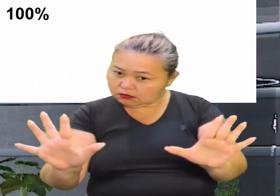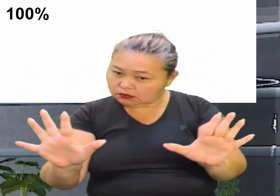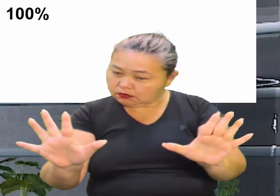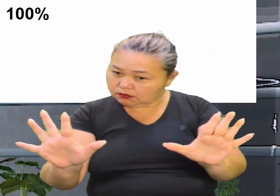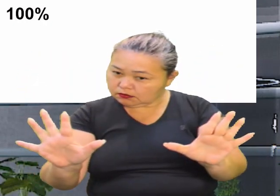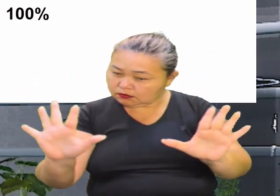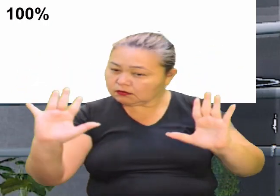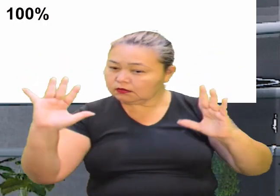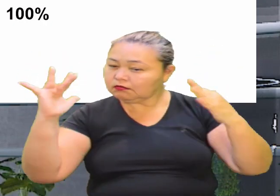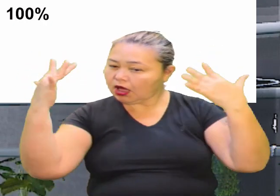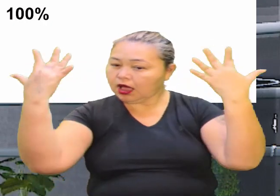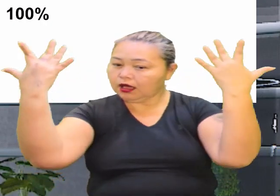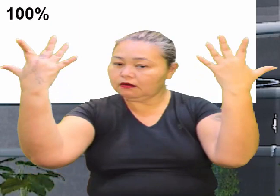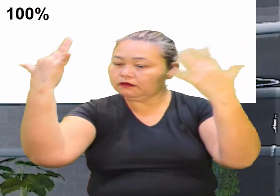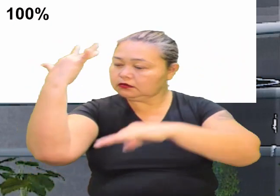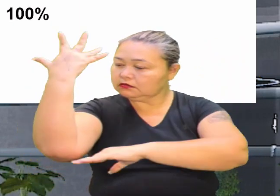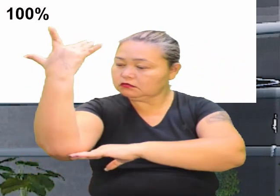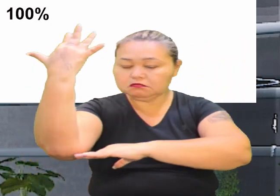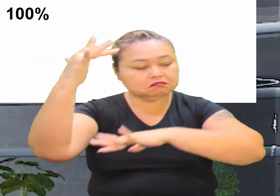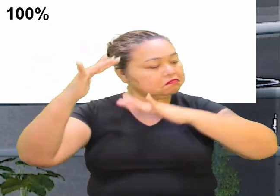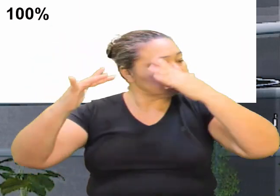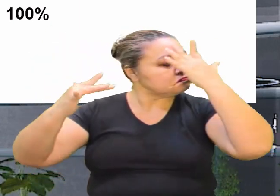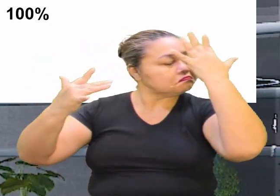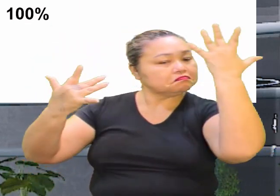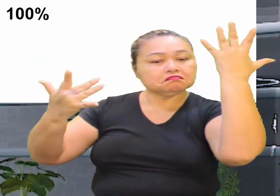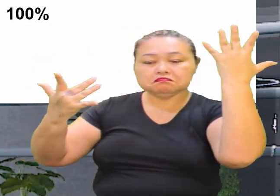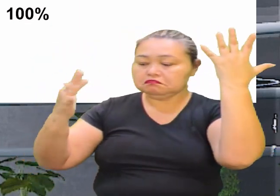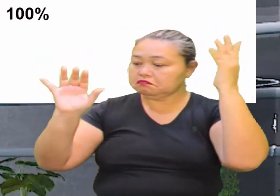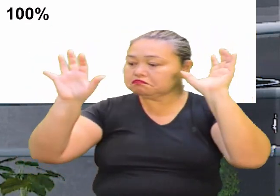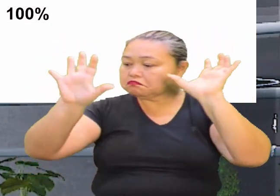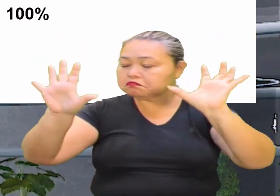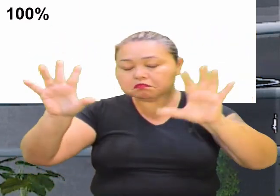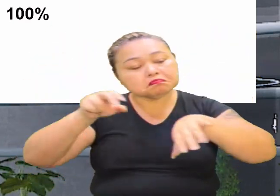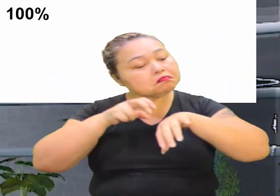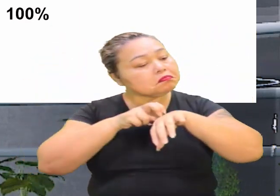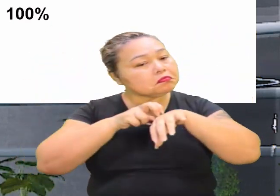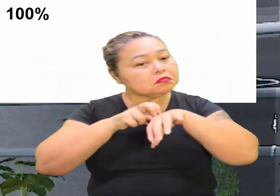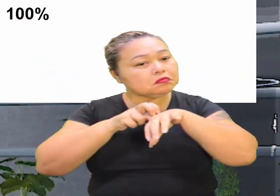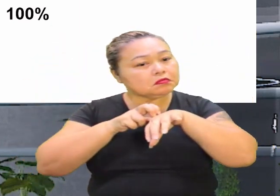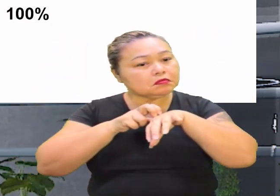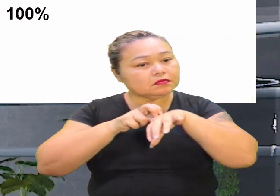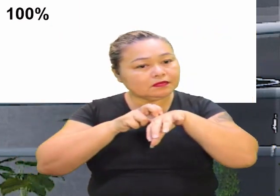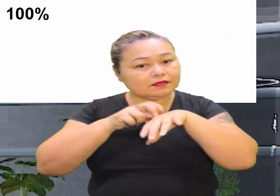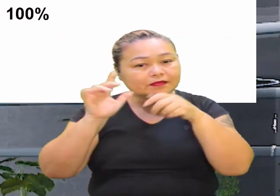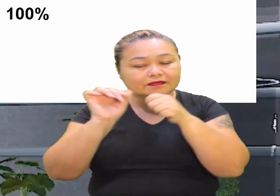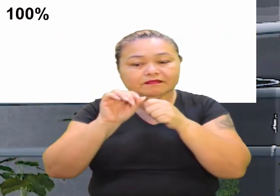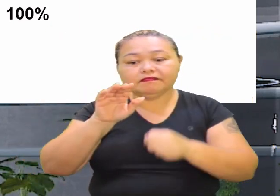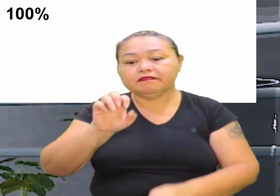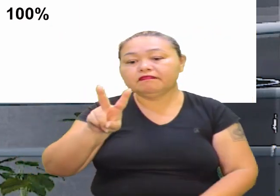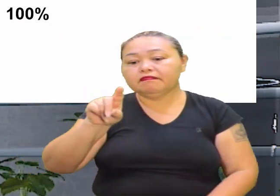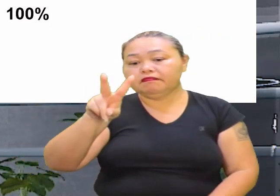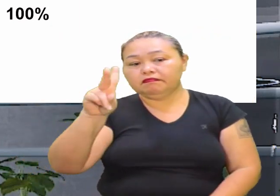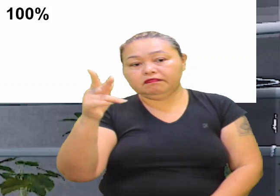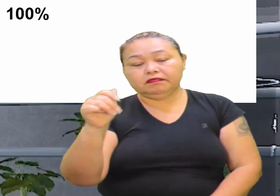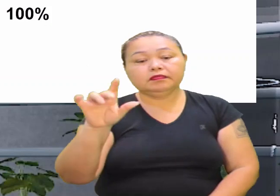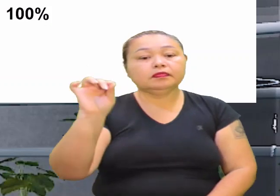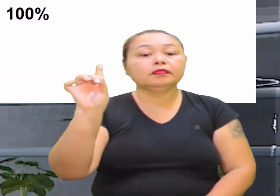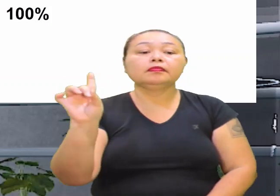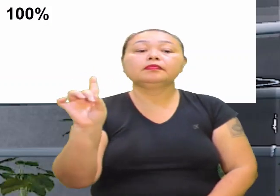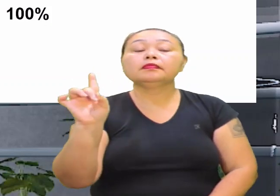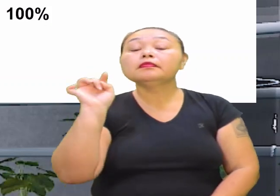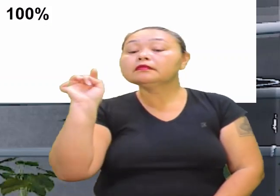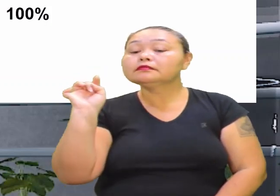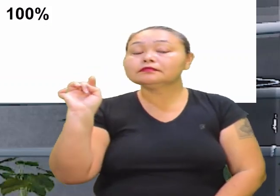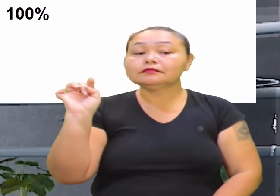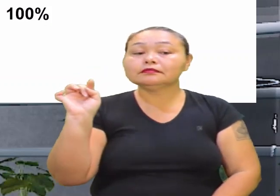árvore lá, né, um arbusto. Uma ervilha não é bem uma árvore, né? Mas vamos lá. Olha